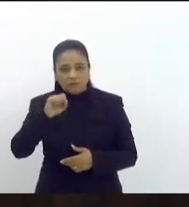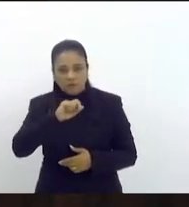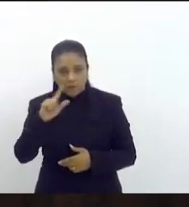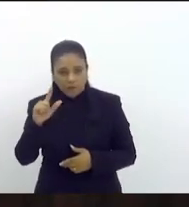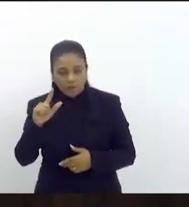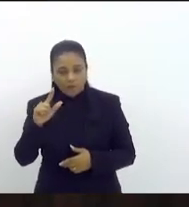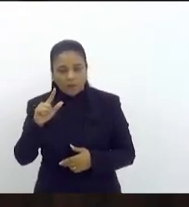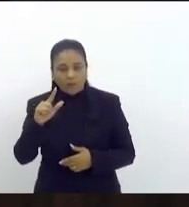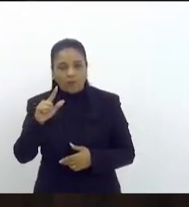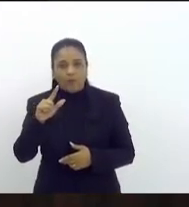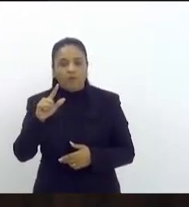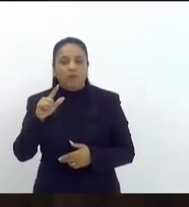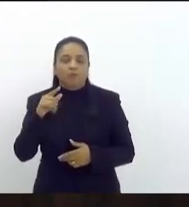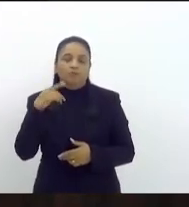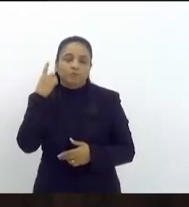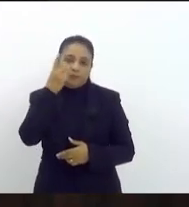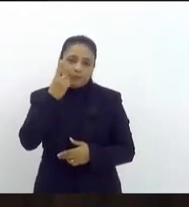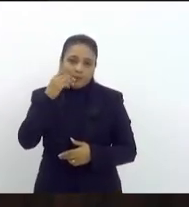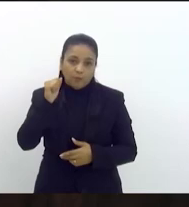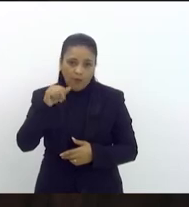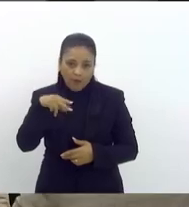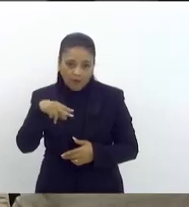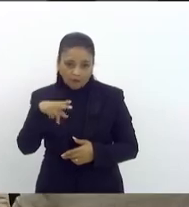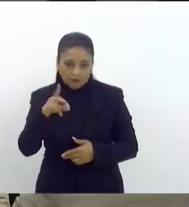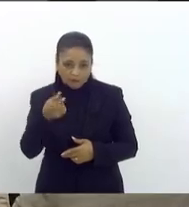é autor do projeto